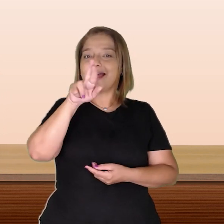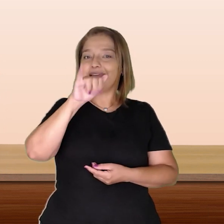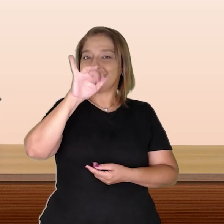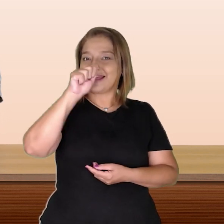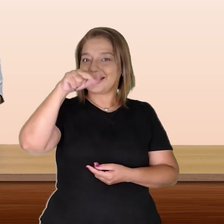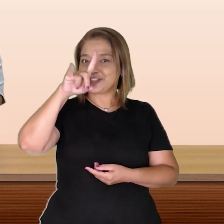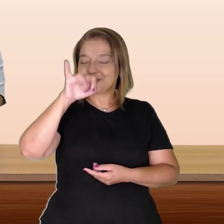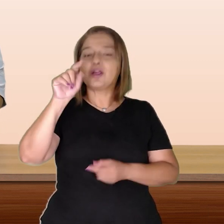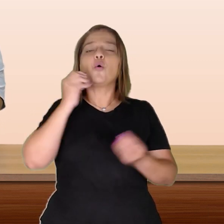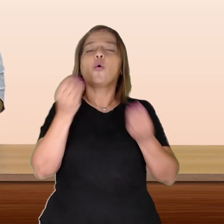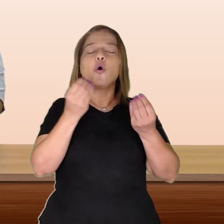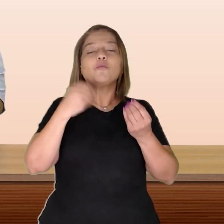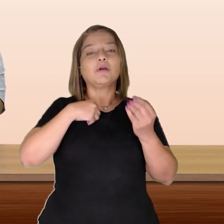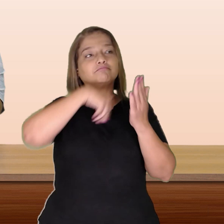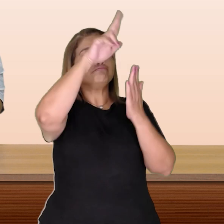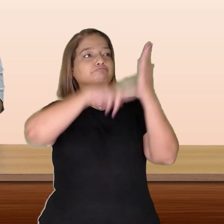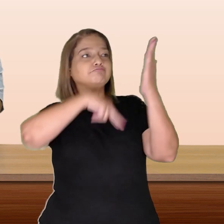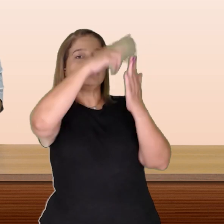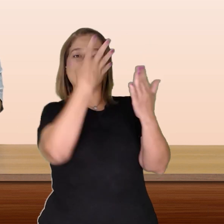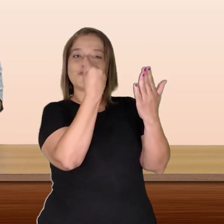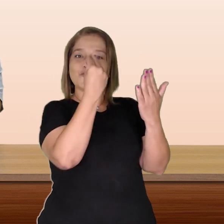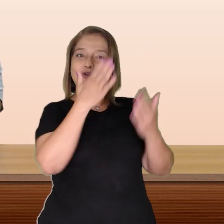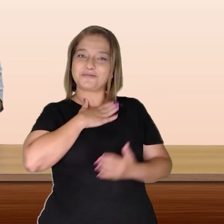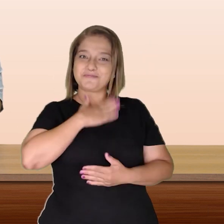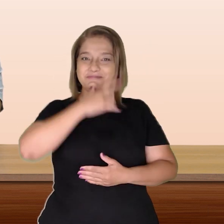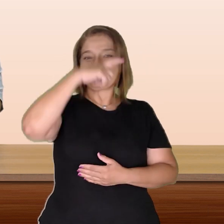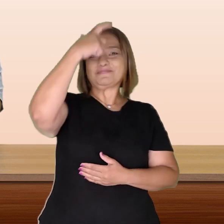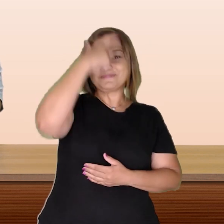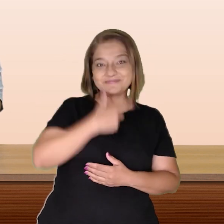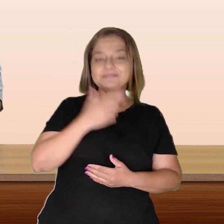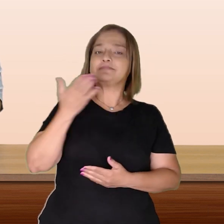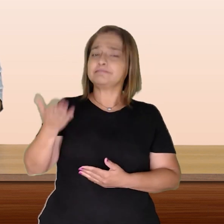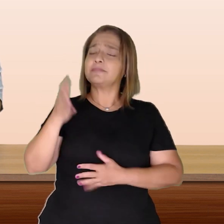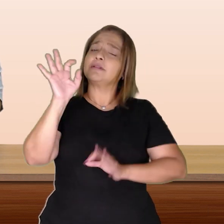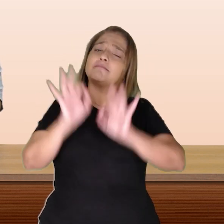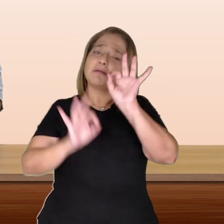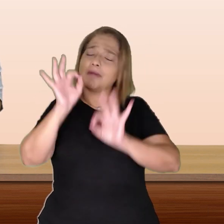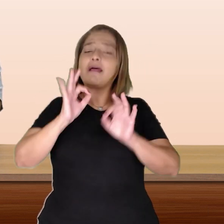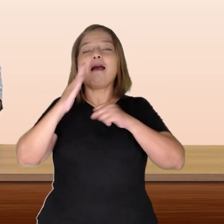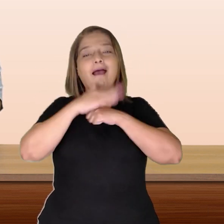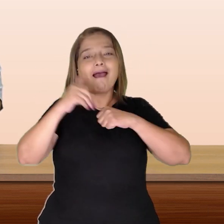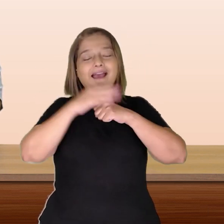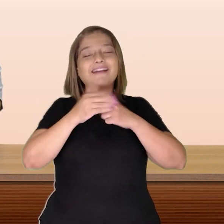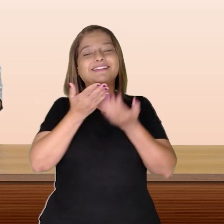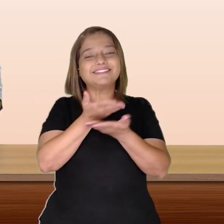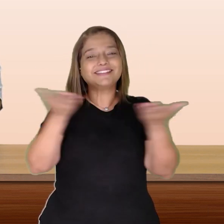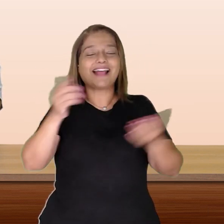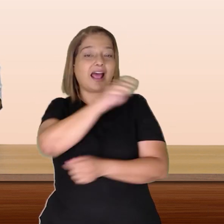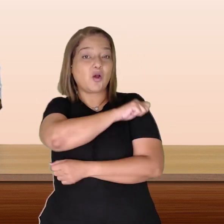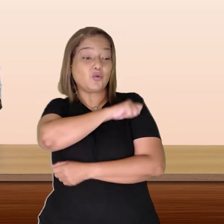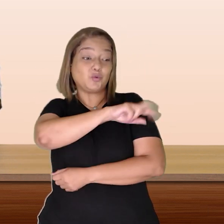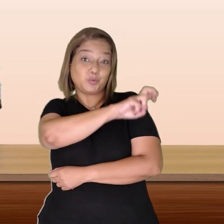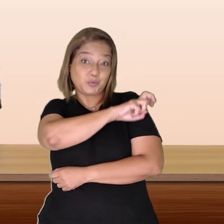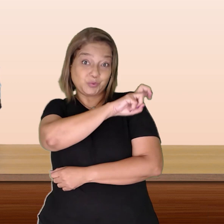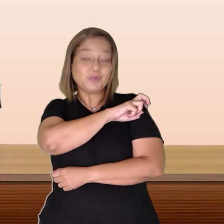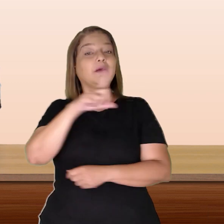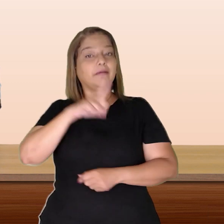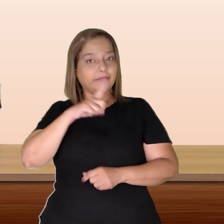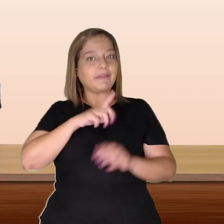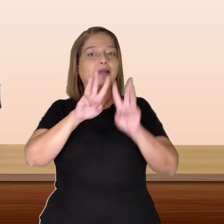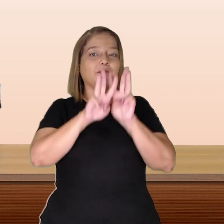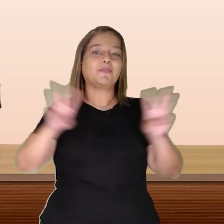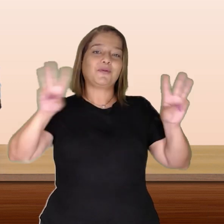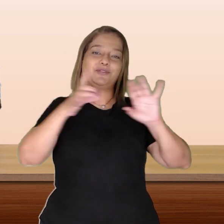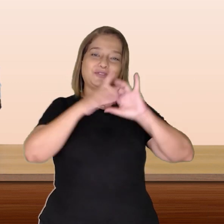Ariadne sobre autorretrato. Essa aula foi preparada com muito carinho para os estudantes do 5º ano e